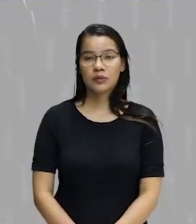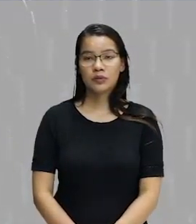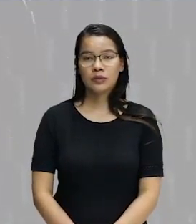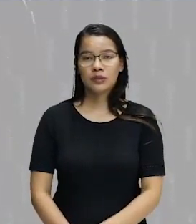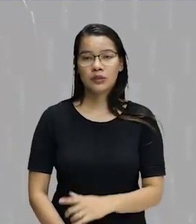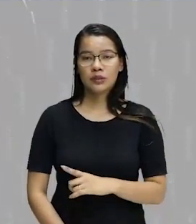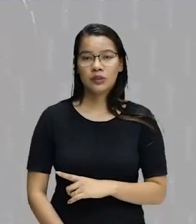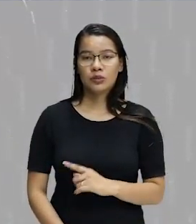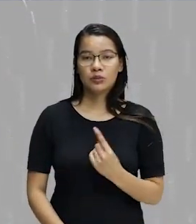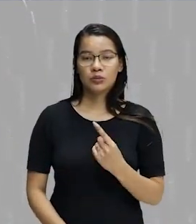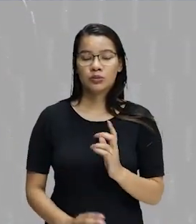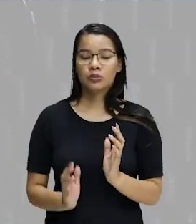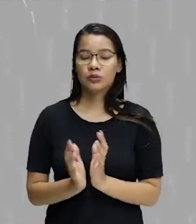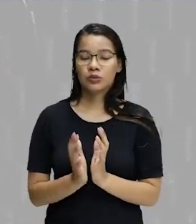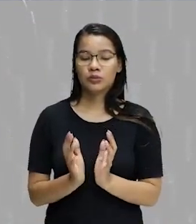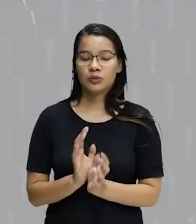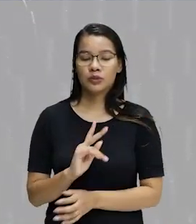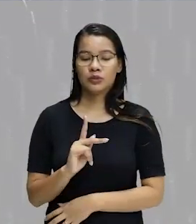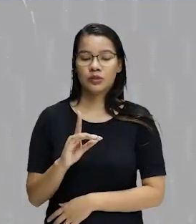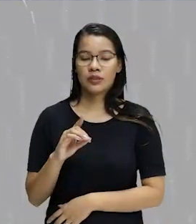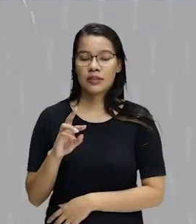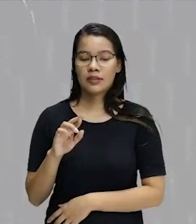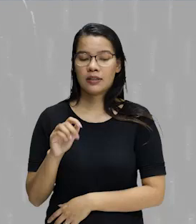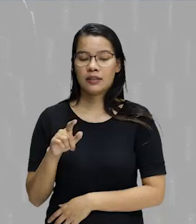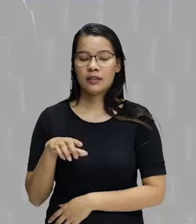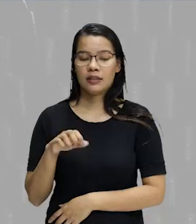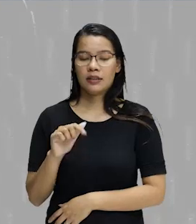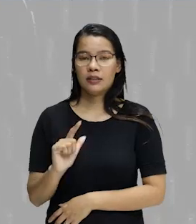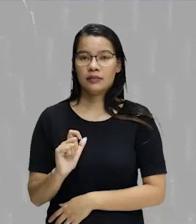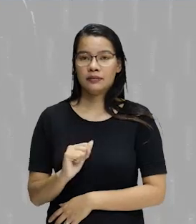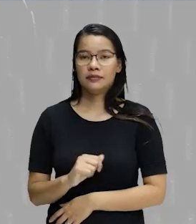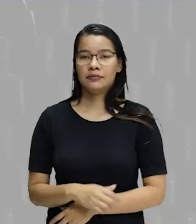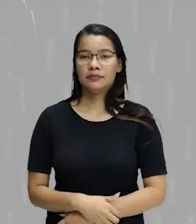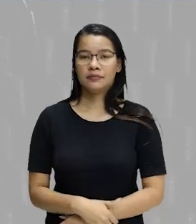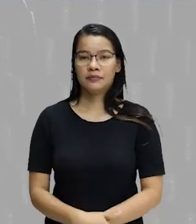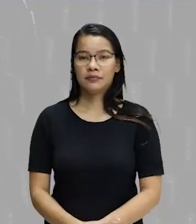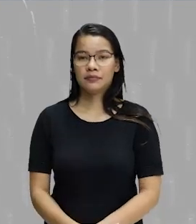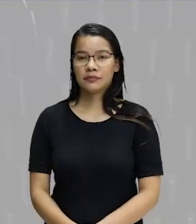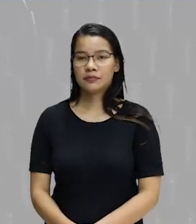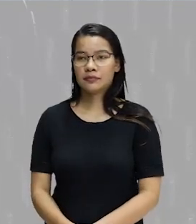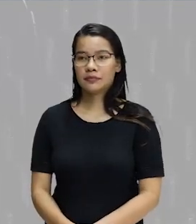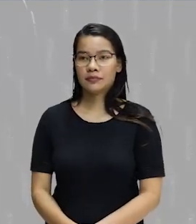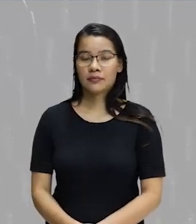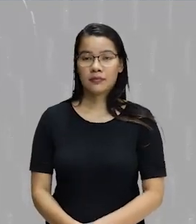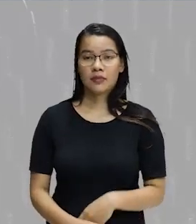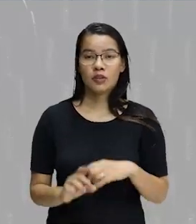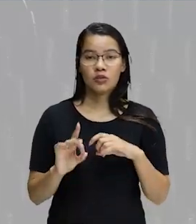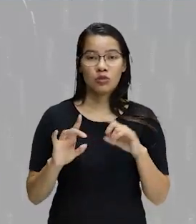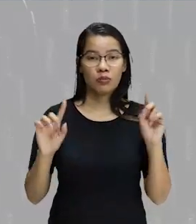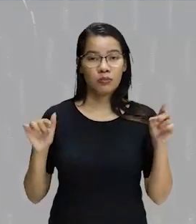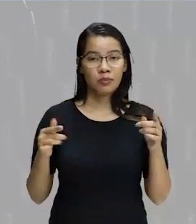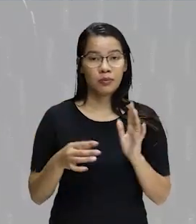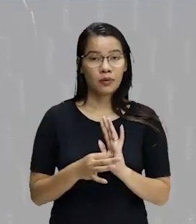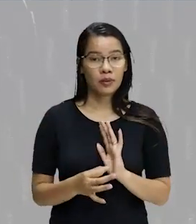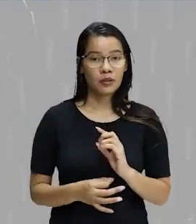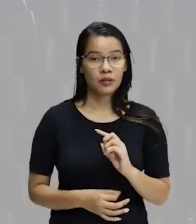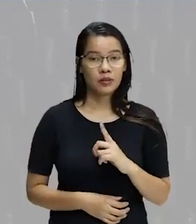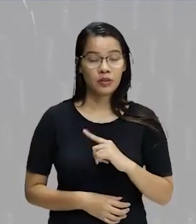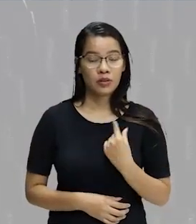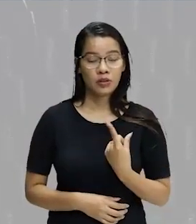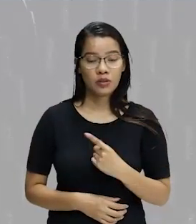2 eu tenho o grupo hidroxila, propan-2-ol. Um parênteses aqui rapidinho, turma, a gente